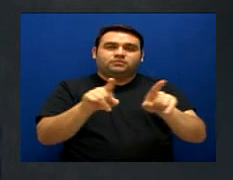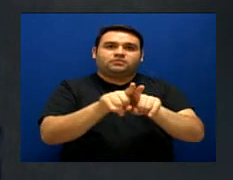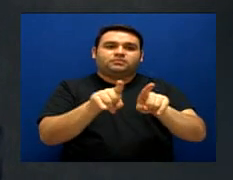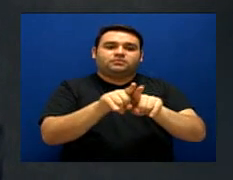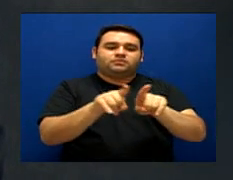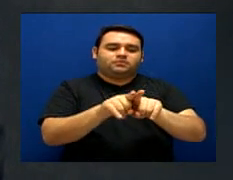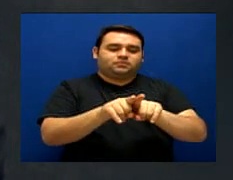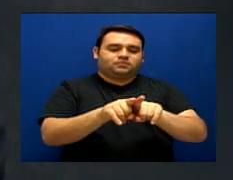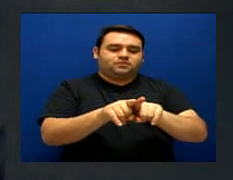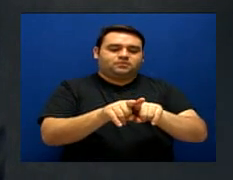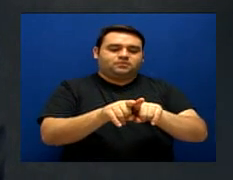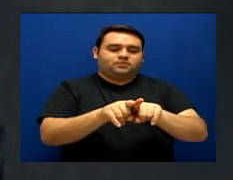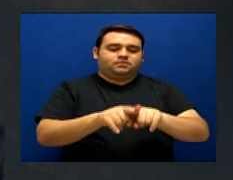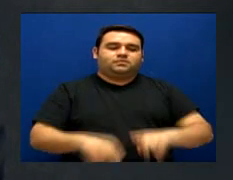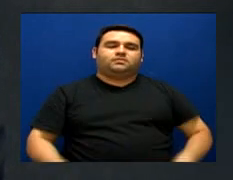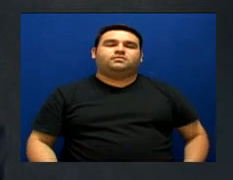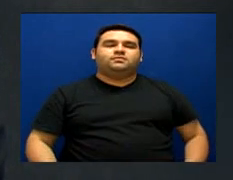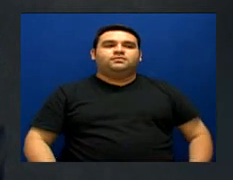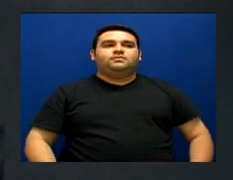que